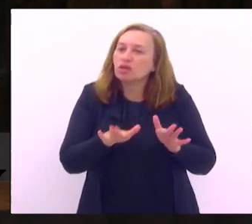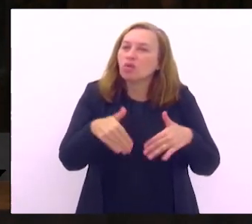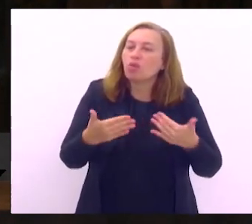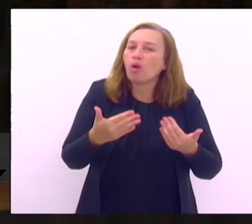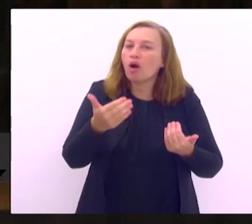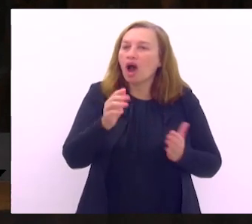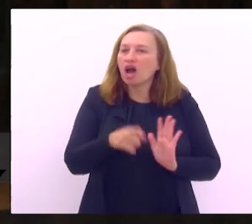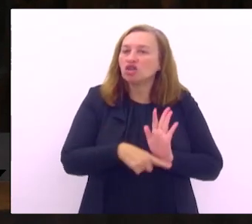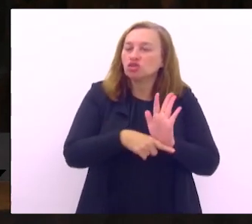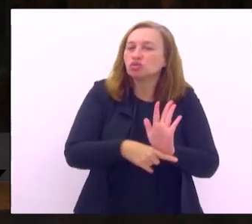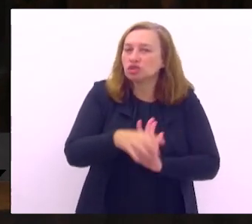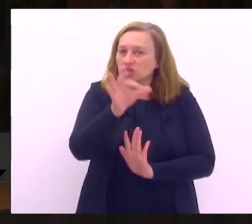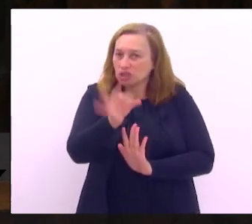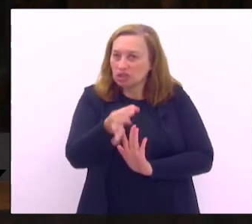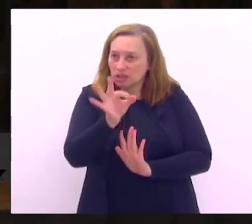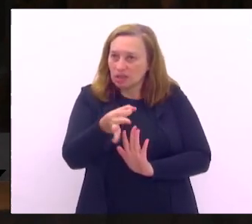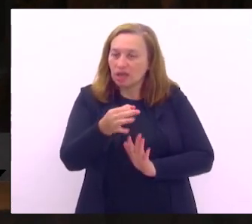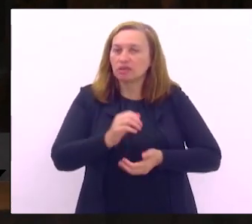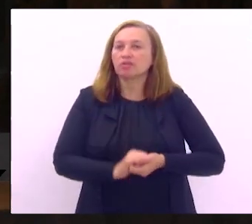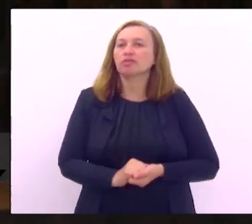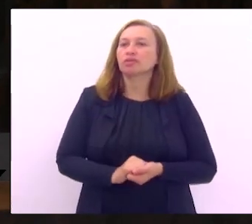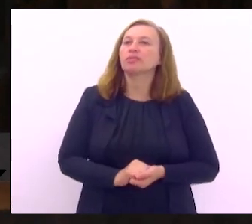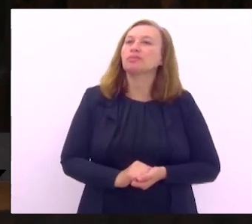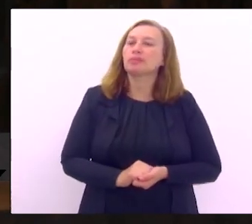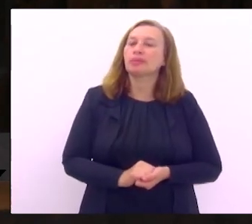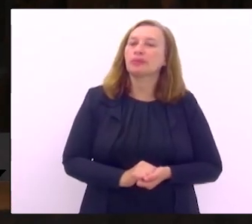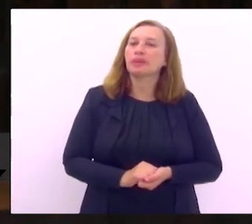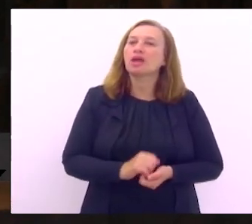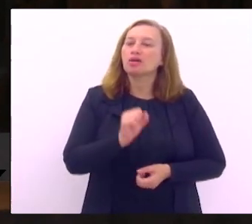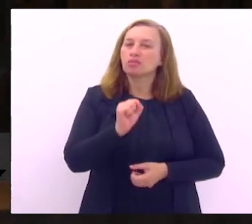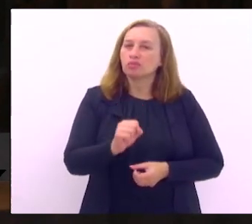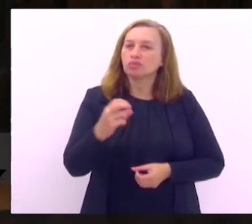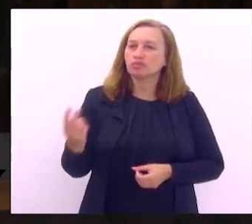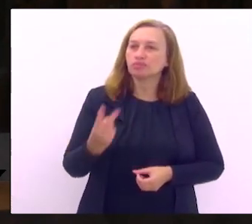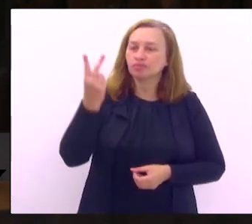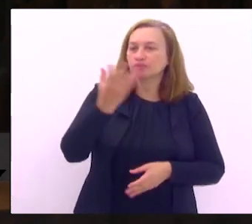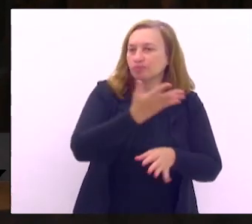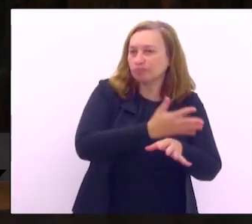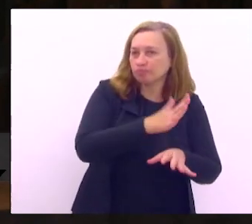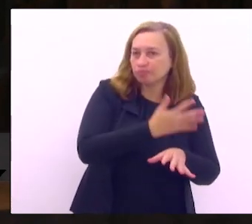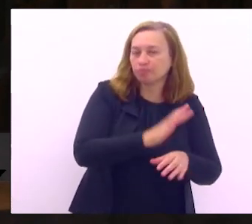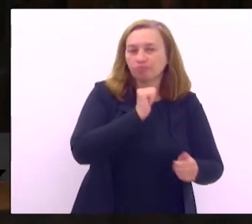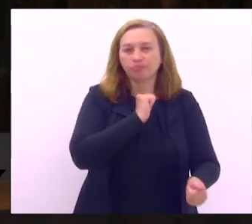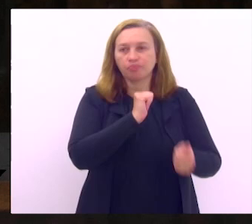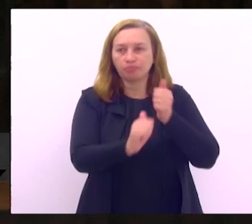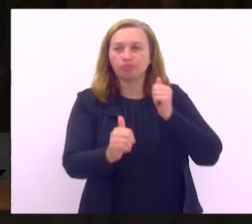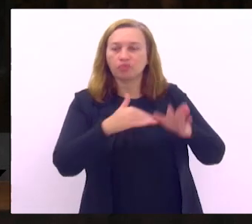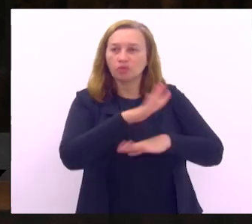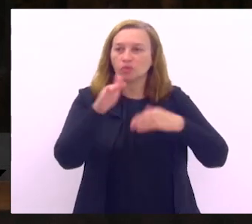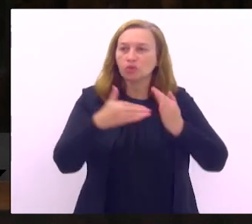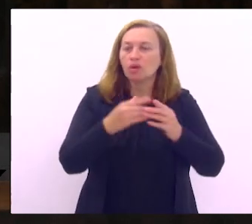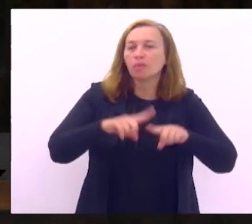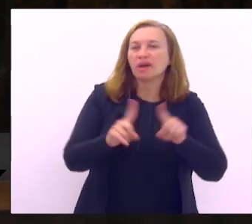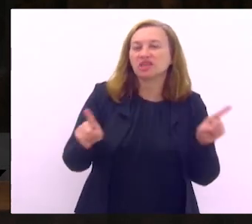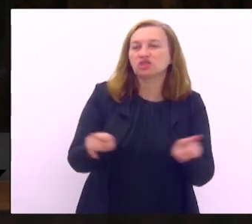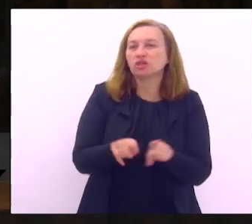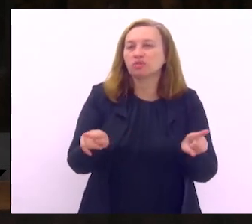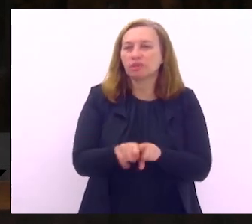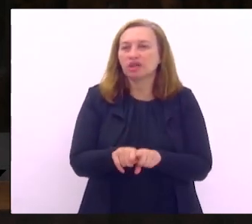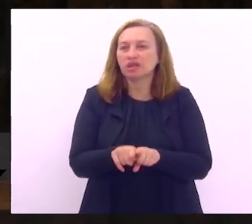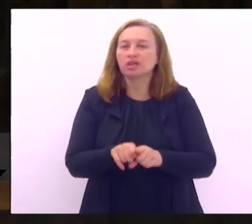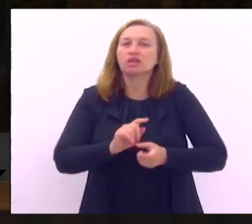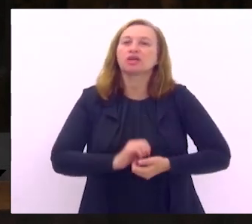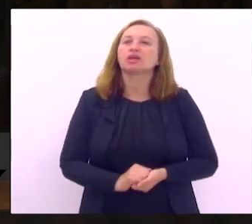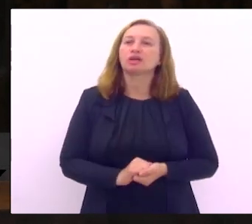de fato, possa difundir ainda mais a prática esportiva como um todo, mas também